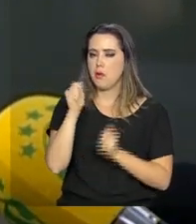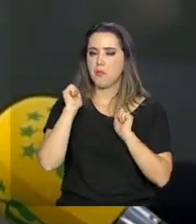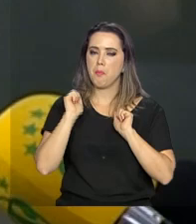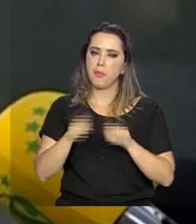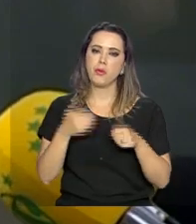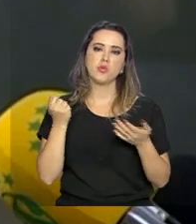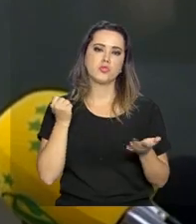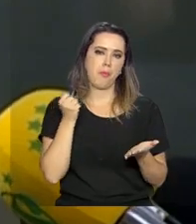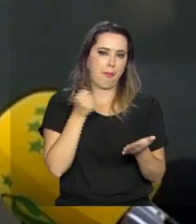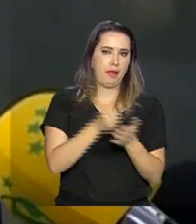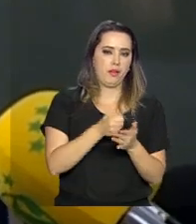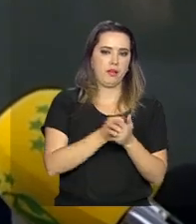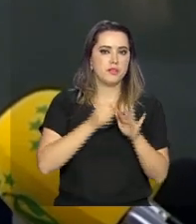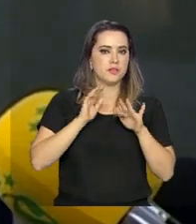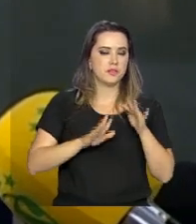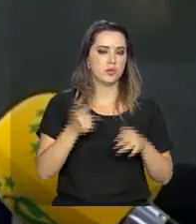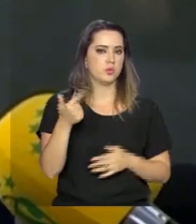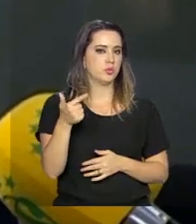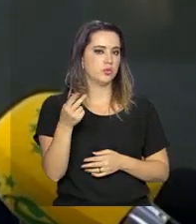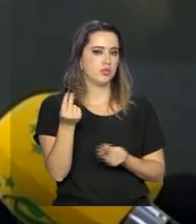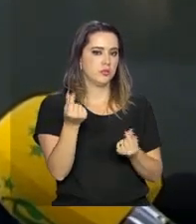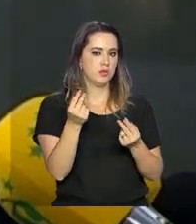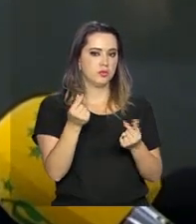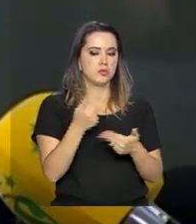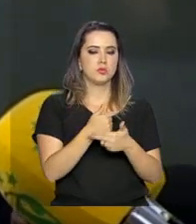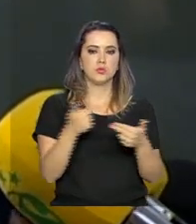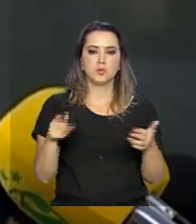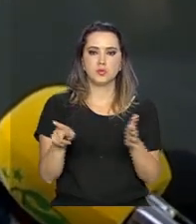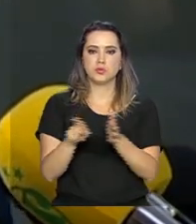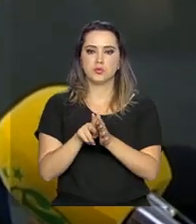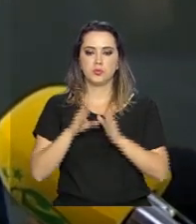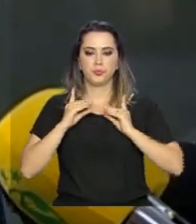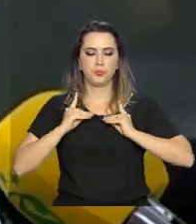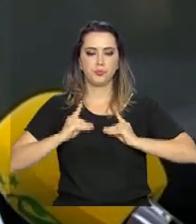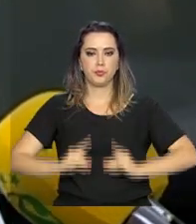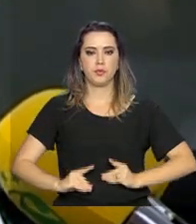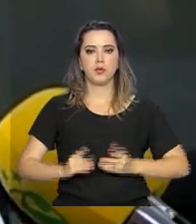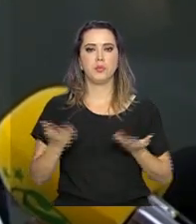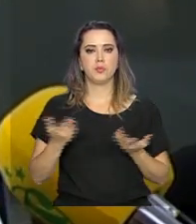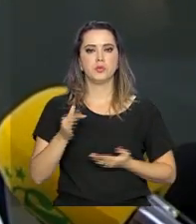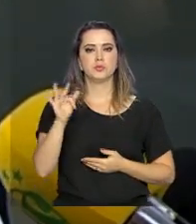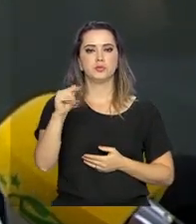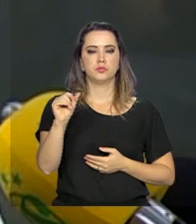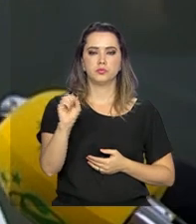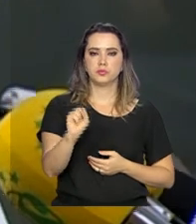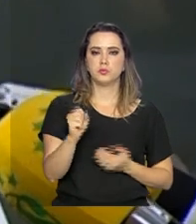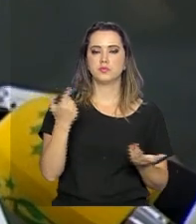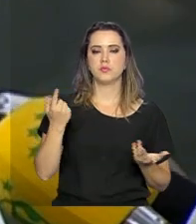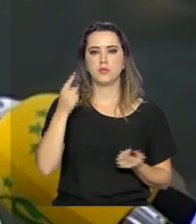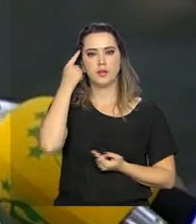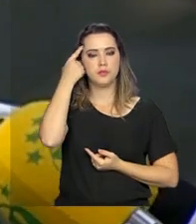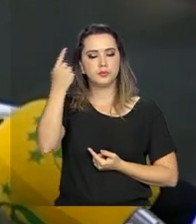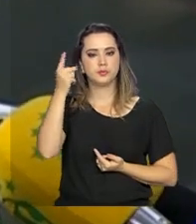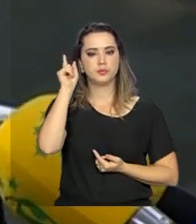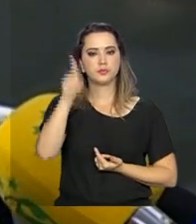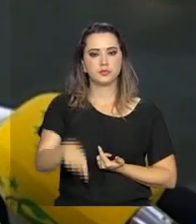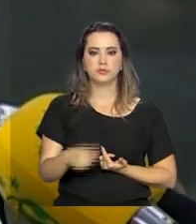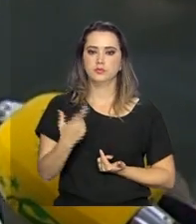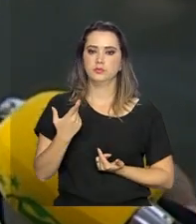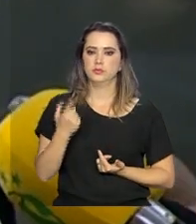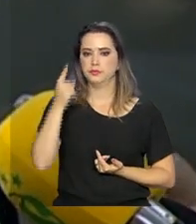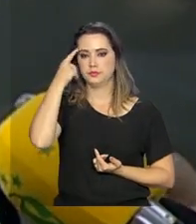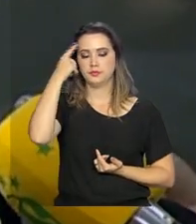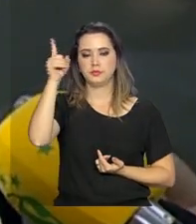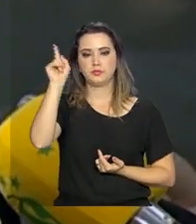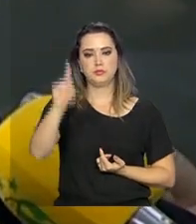legalmente não tinha recursos próprios vai usar o recurso que estava lá o que está lá no fundo de garantia ao a idéia aqui é um